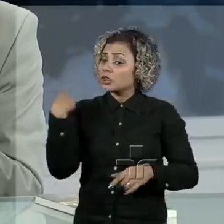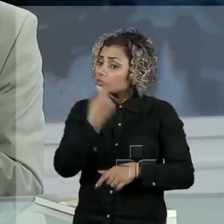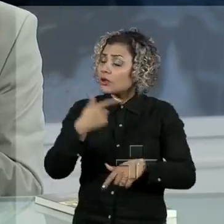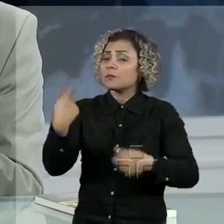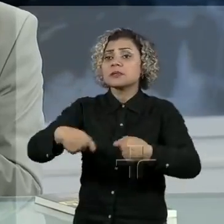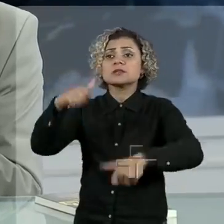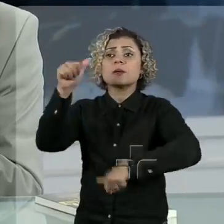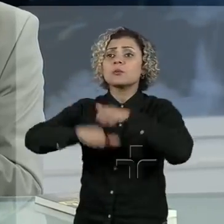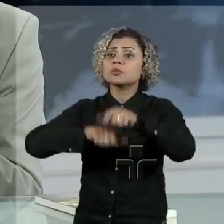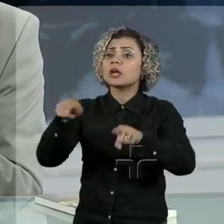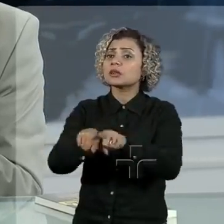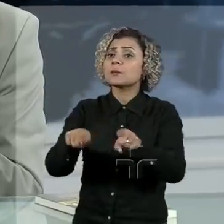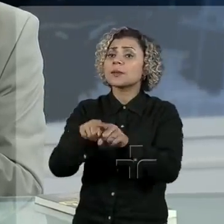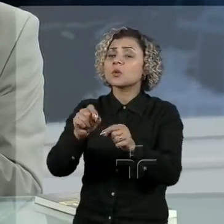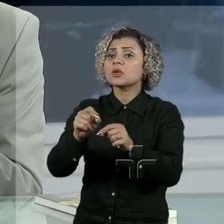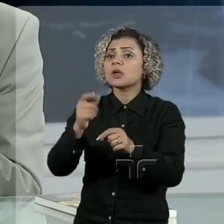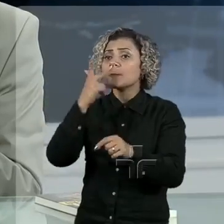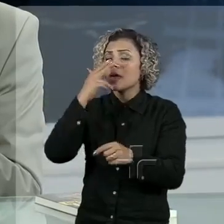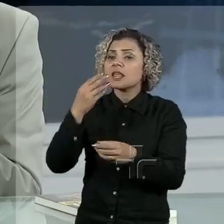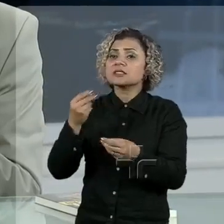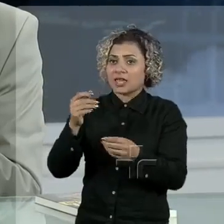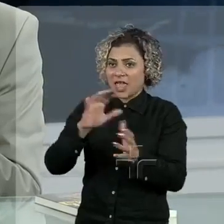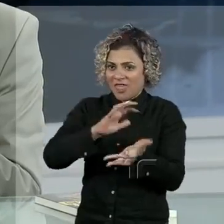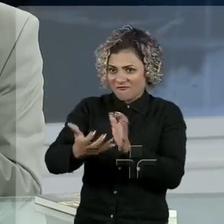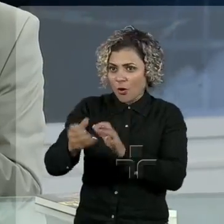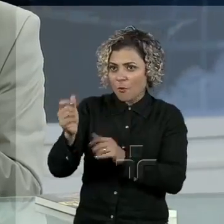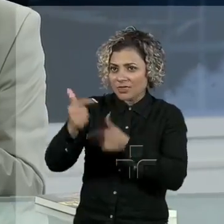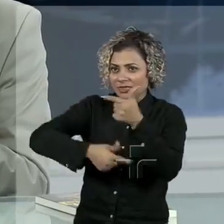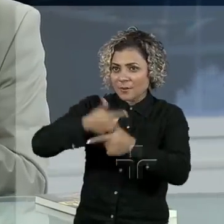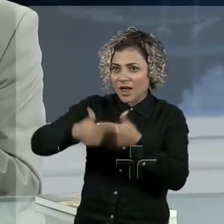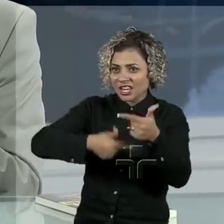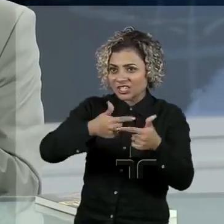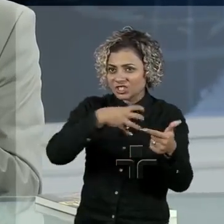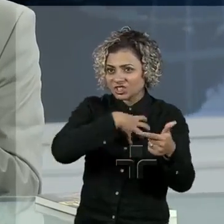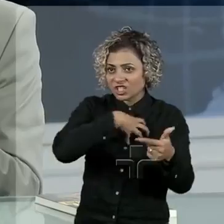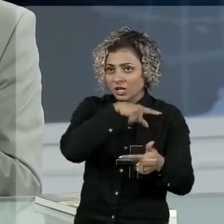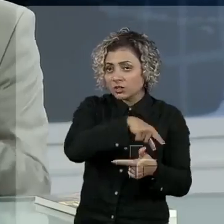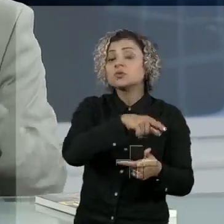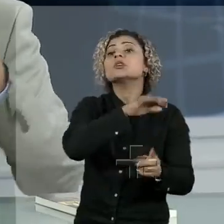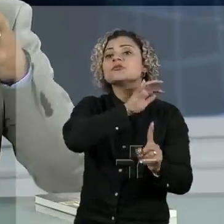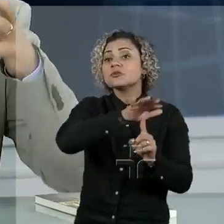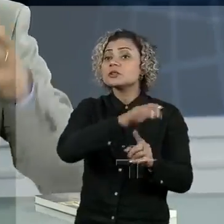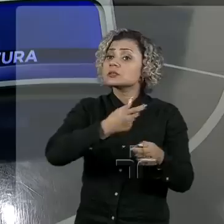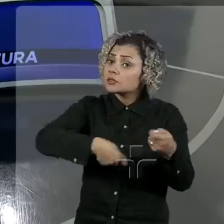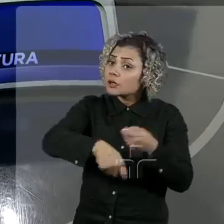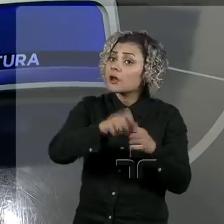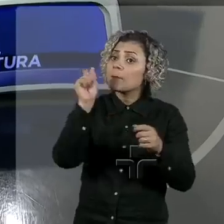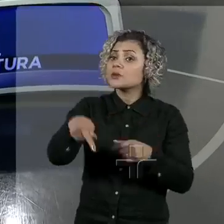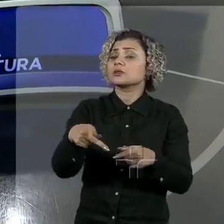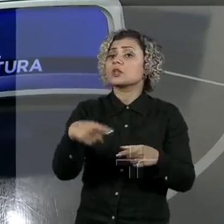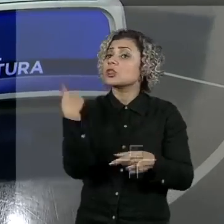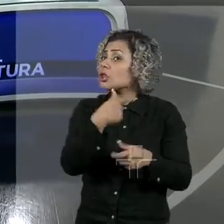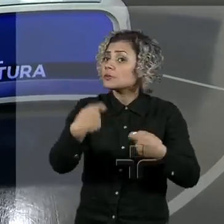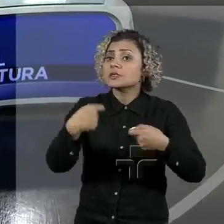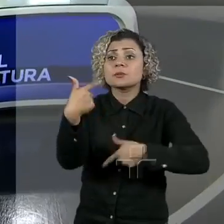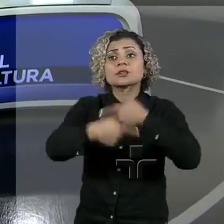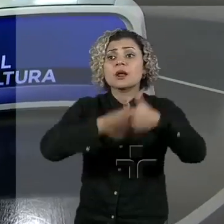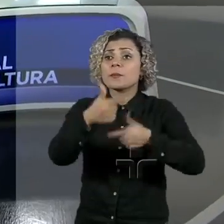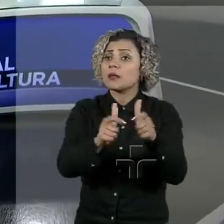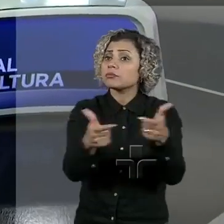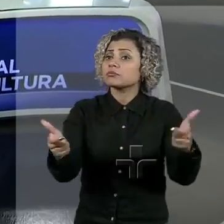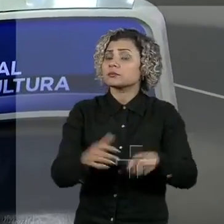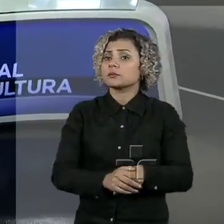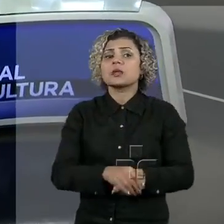mudar essa informalidade que a reforma trabalhista levou e que está mexendo com a Previdência. Nós precisamos de emprego no Brasil, mas crescimento.